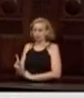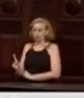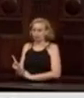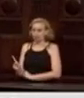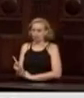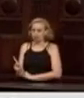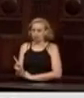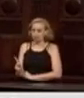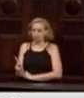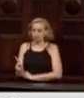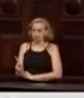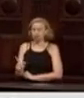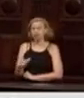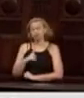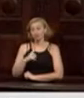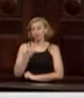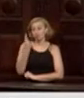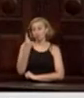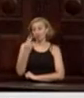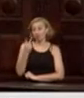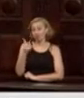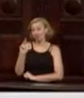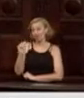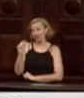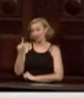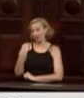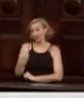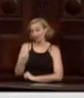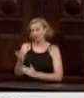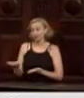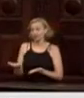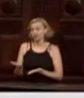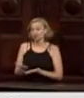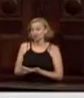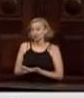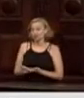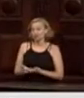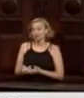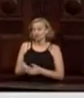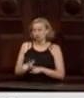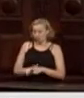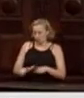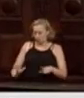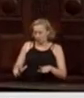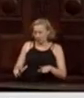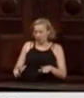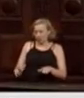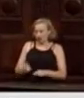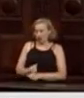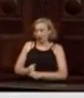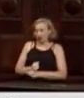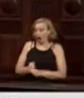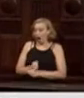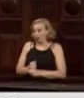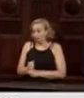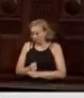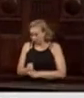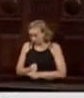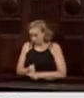uma vaga. Pelo critério do rodízio, hoje, essa vaga deveria ser ocupada por um técnico do Tribunal de